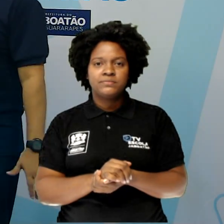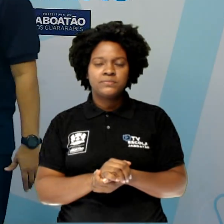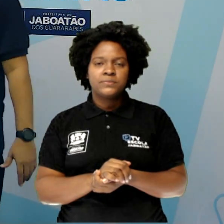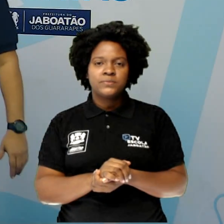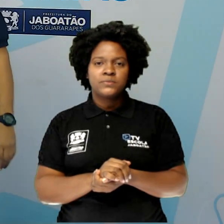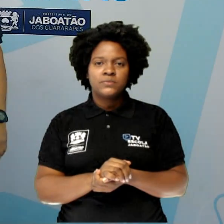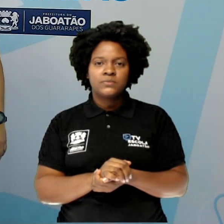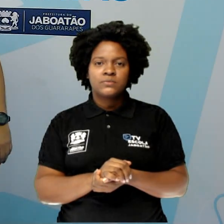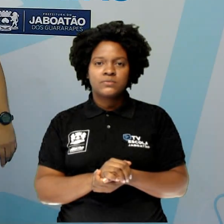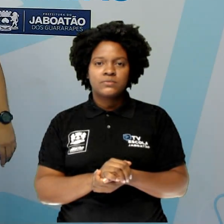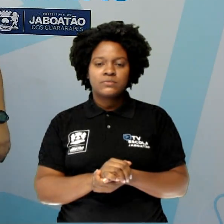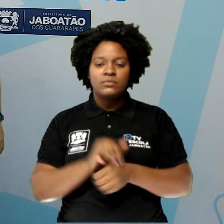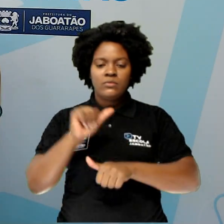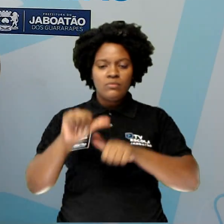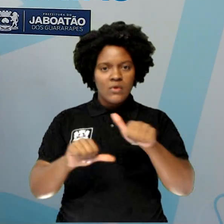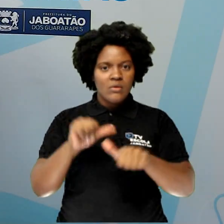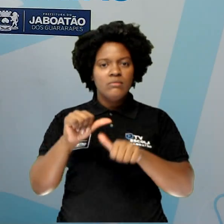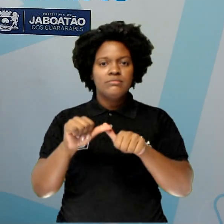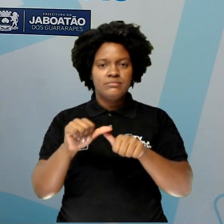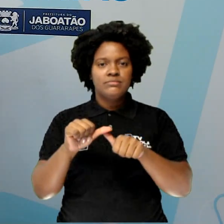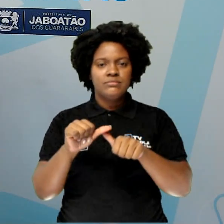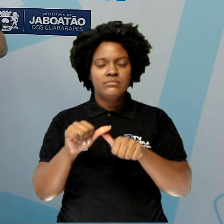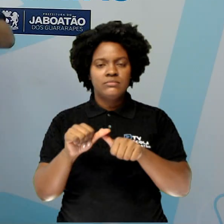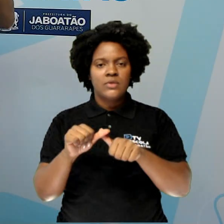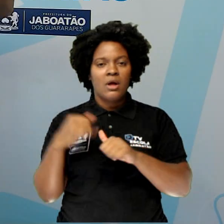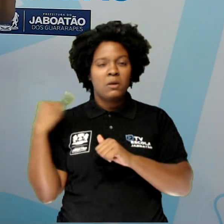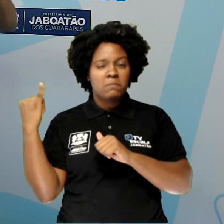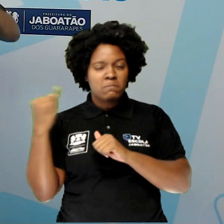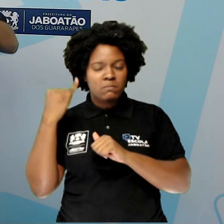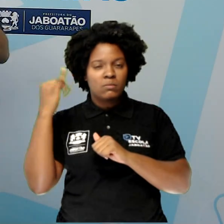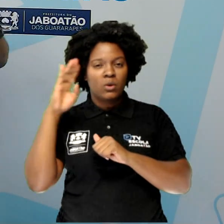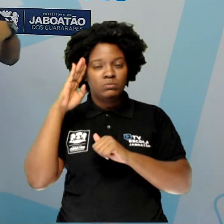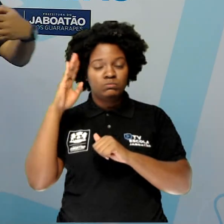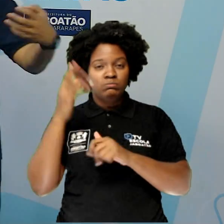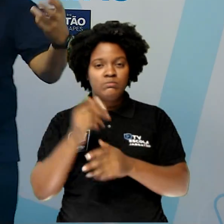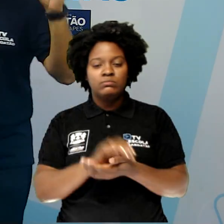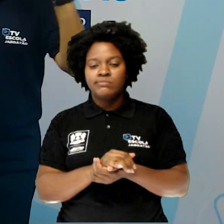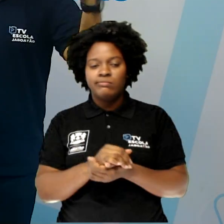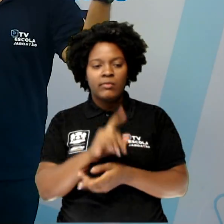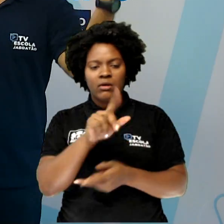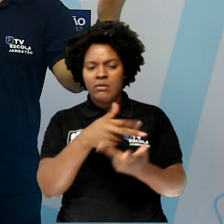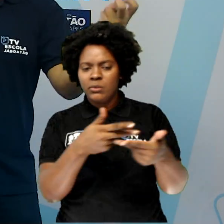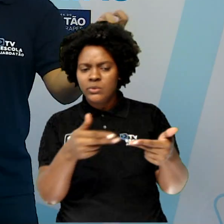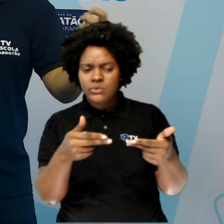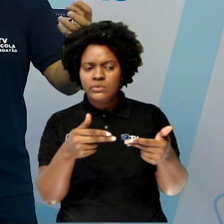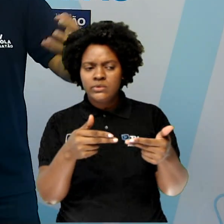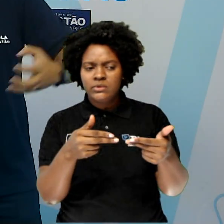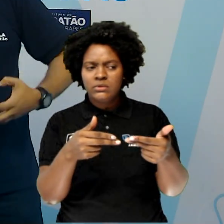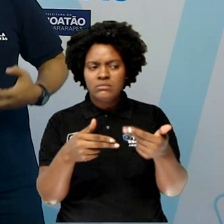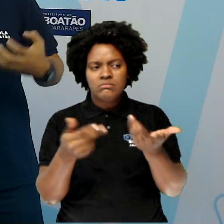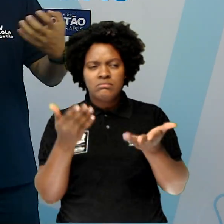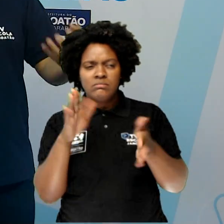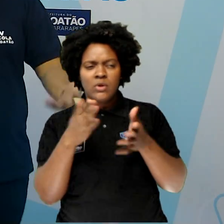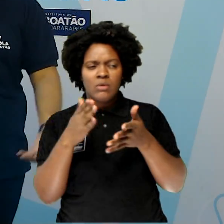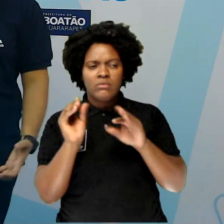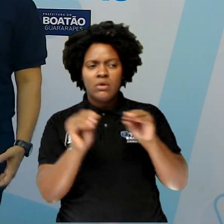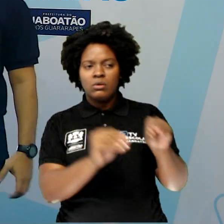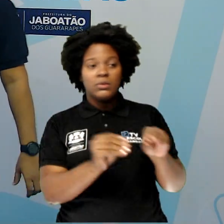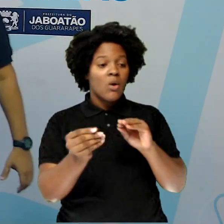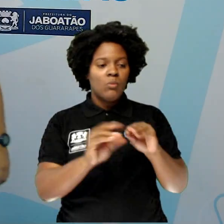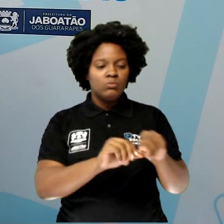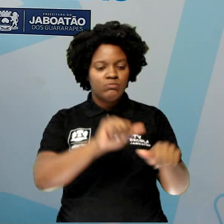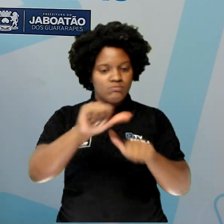naturalmente? Reutilizar é uma coisa super importante, você pegar produtos que iriam para o lixo e de repente dar um outro